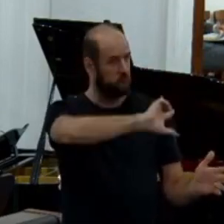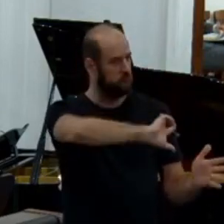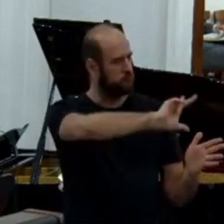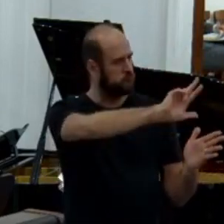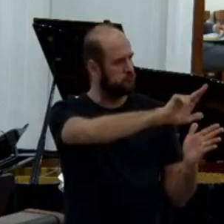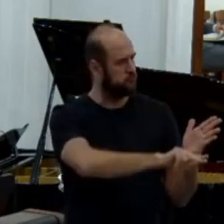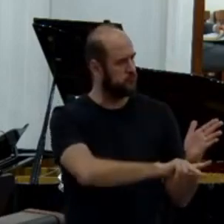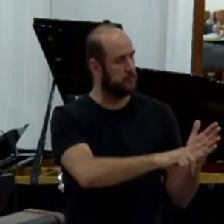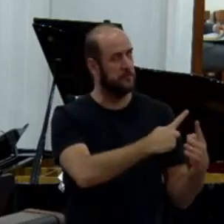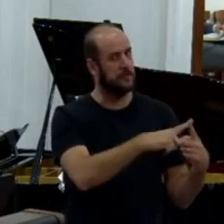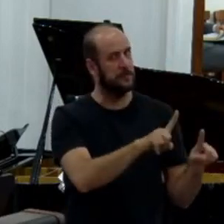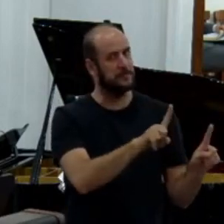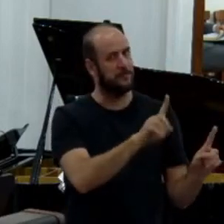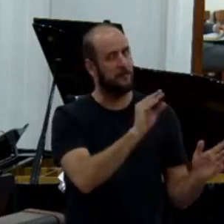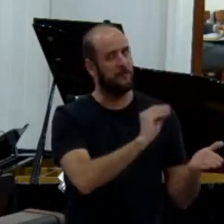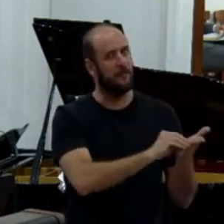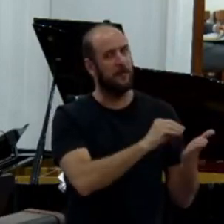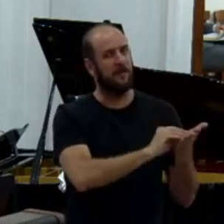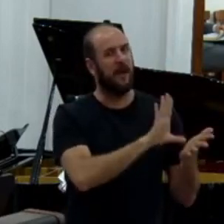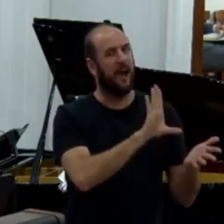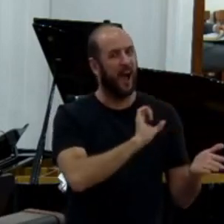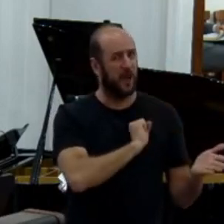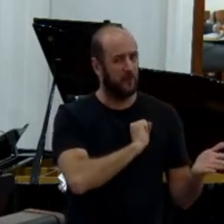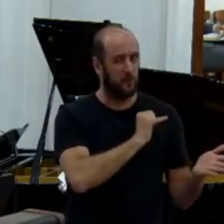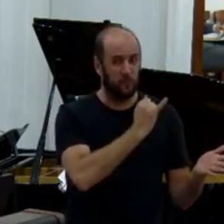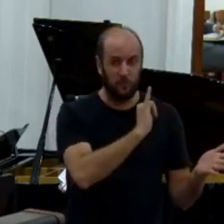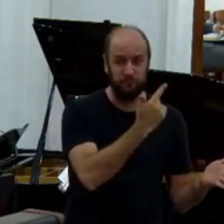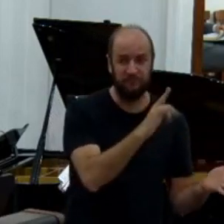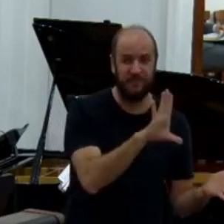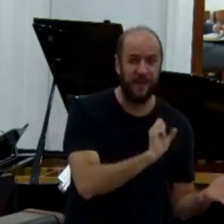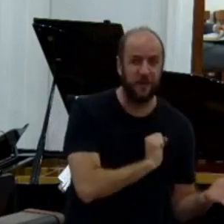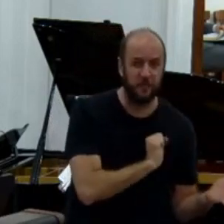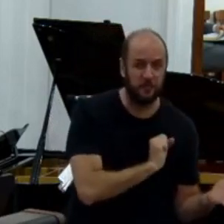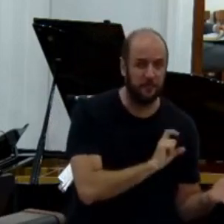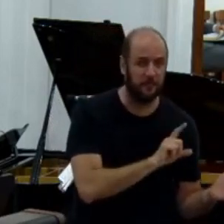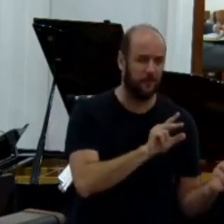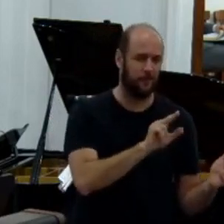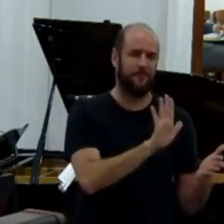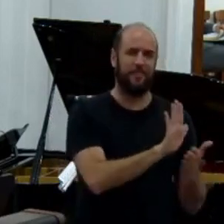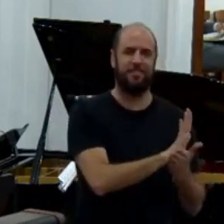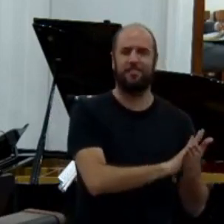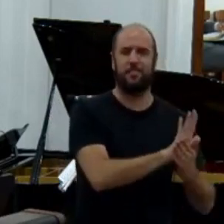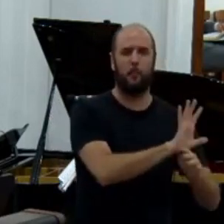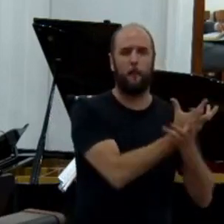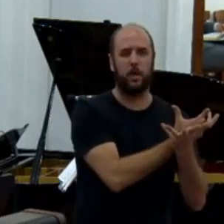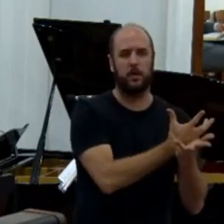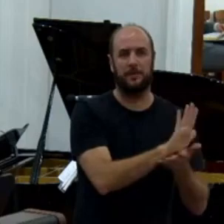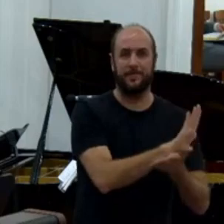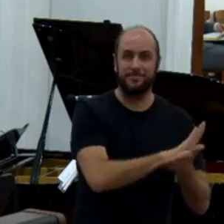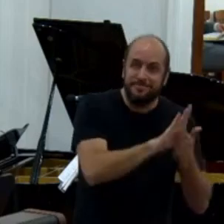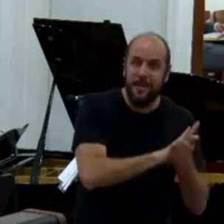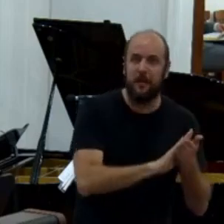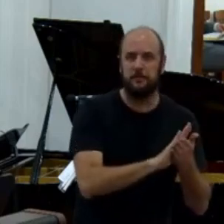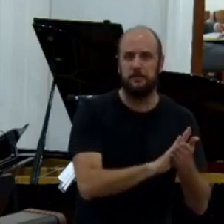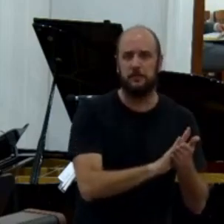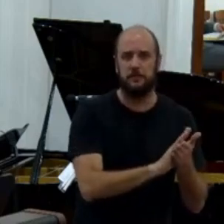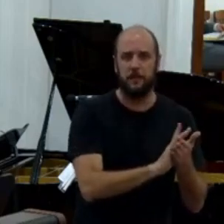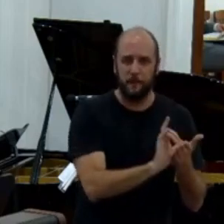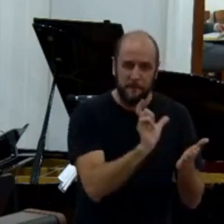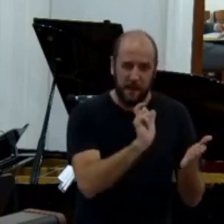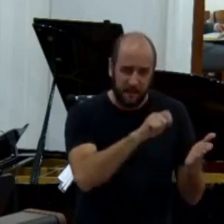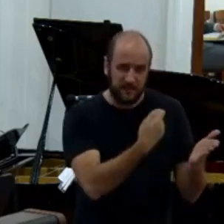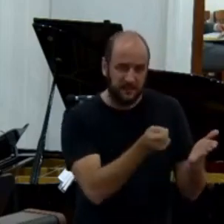vocês não tiverem amor, tudo o que vocês fazem é como nada. essa palavra de Paulo nos